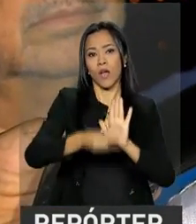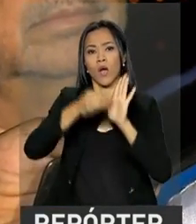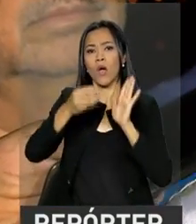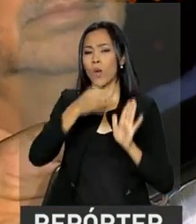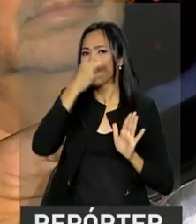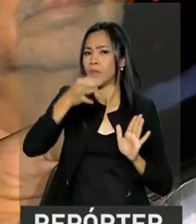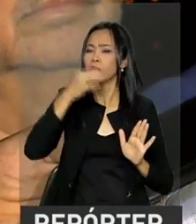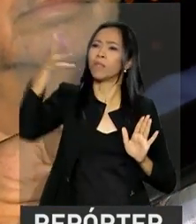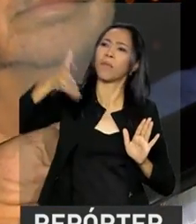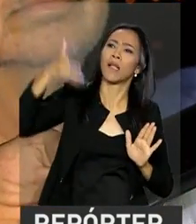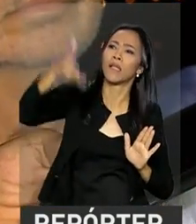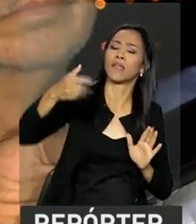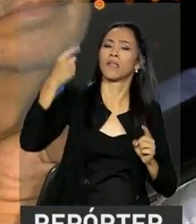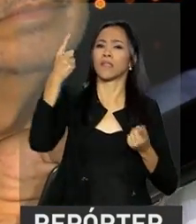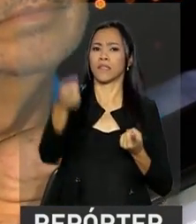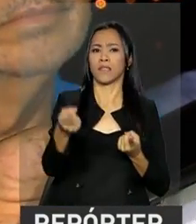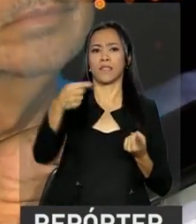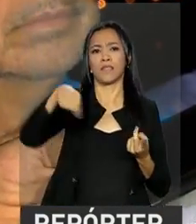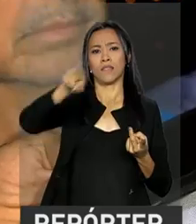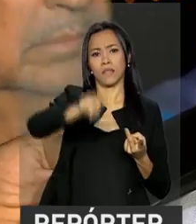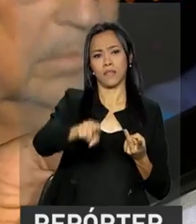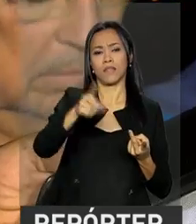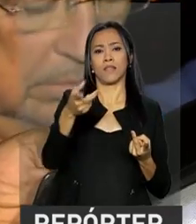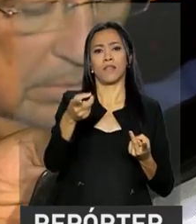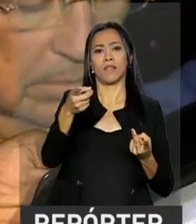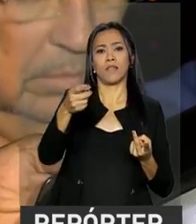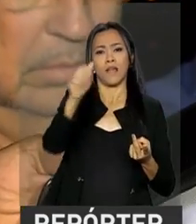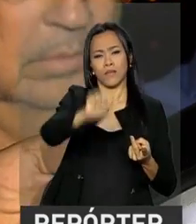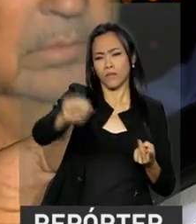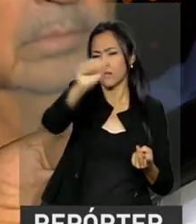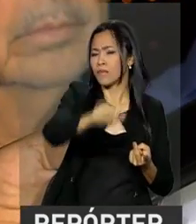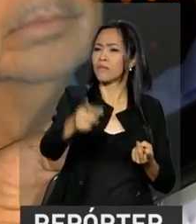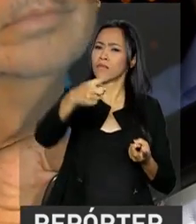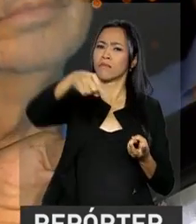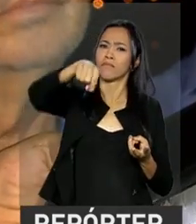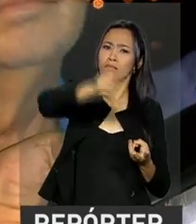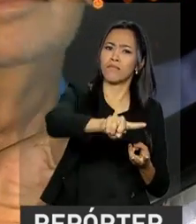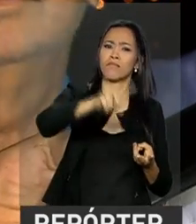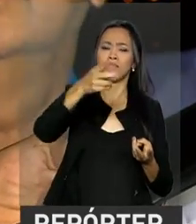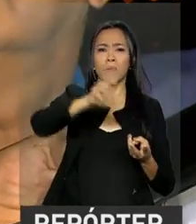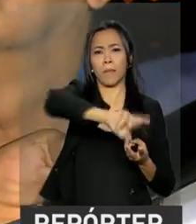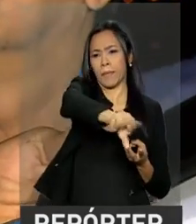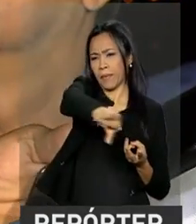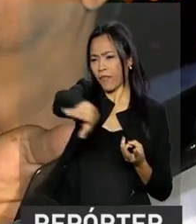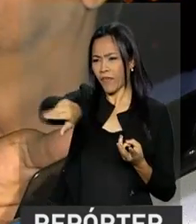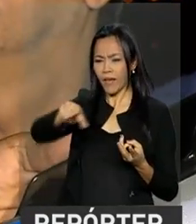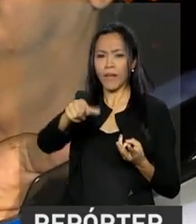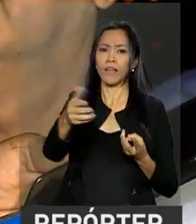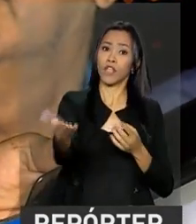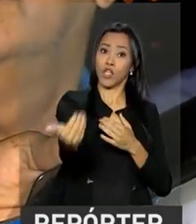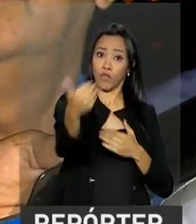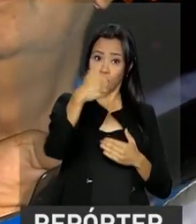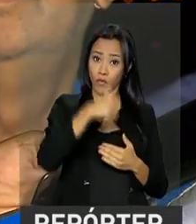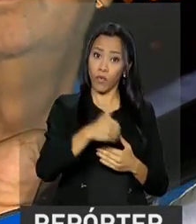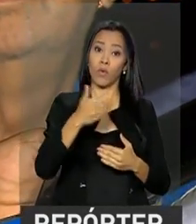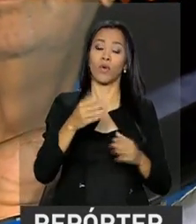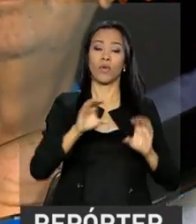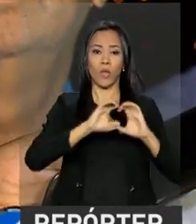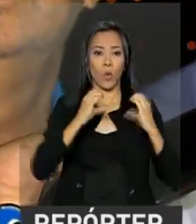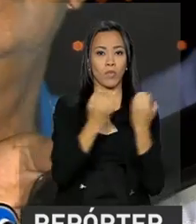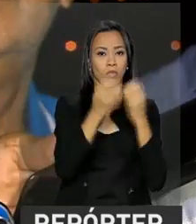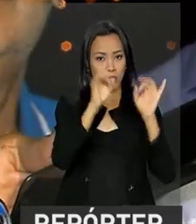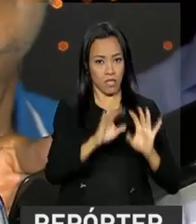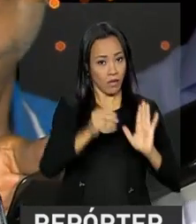de palestrantes representantes da das entidades civis que foram a à comissão mostrar o seu ponto de